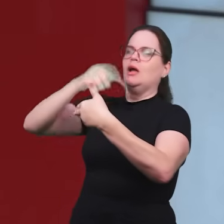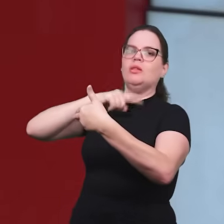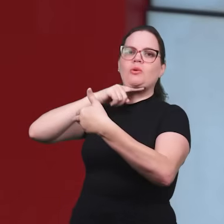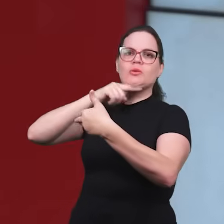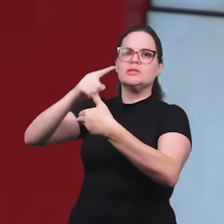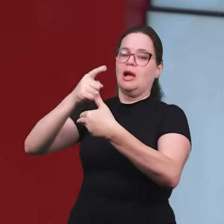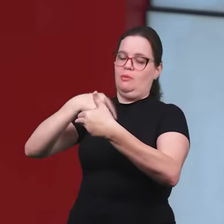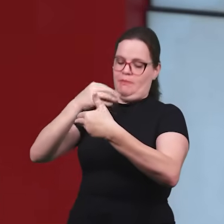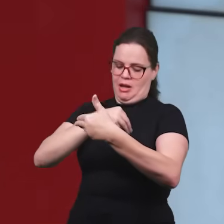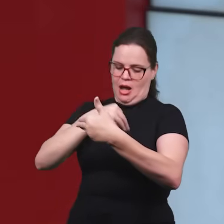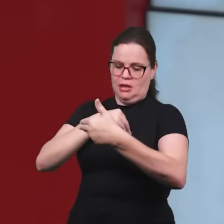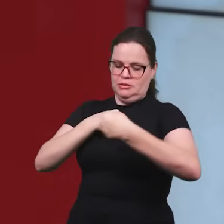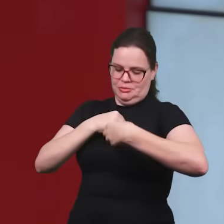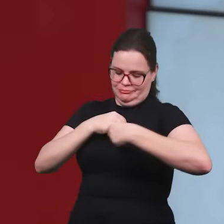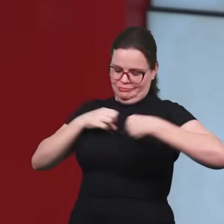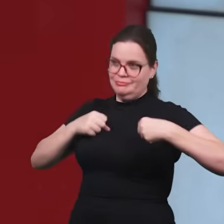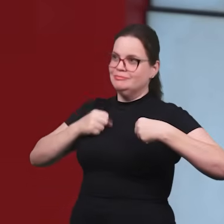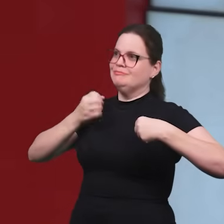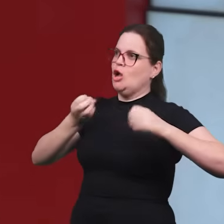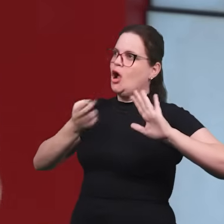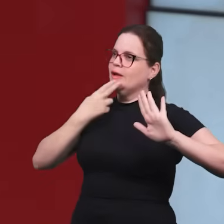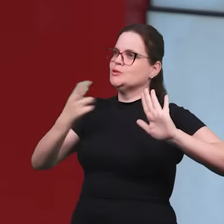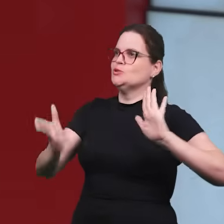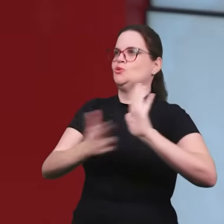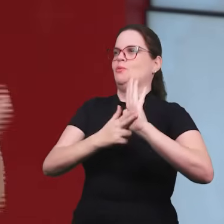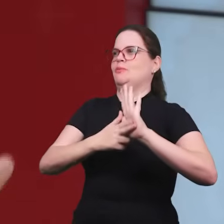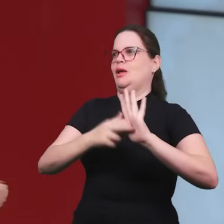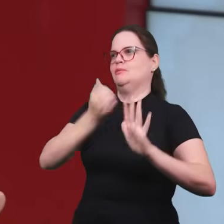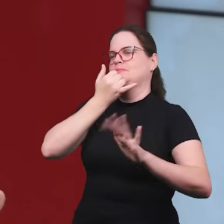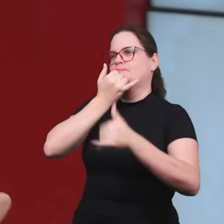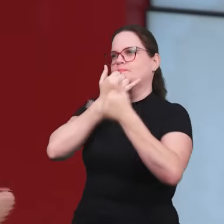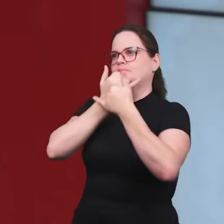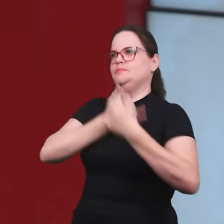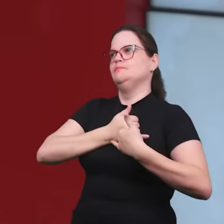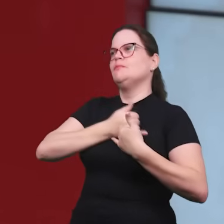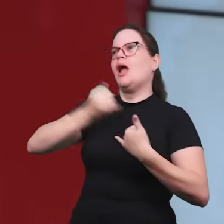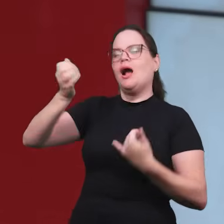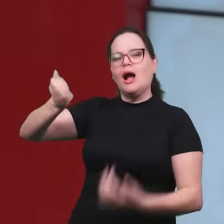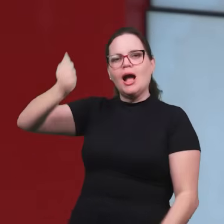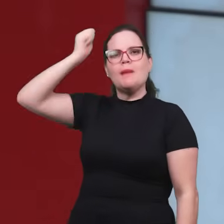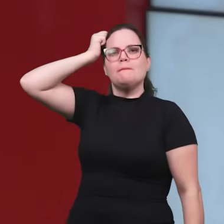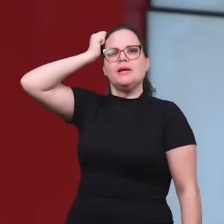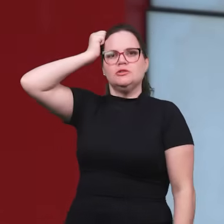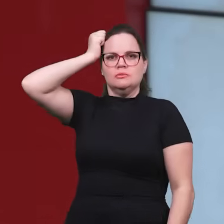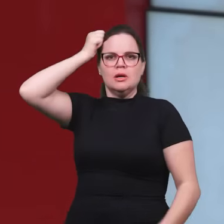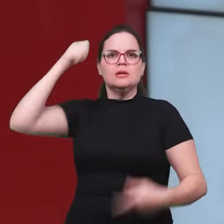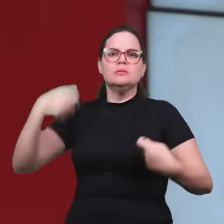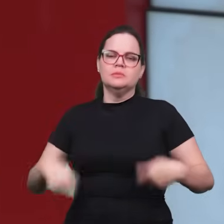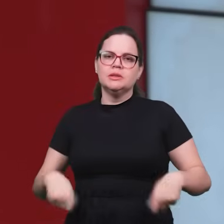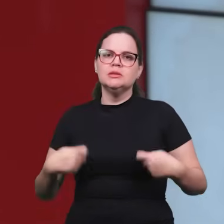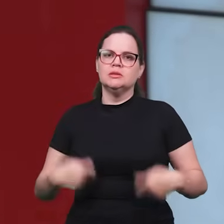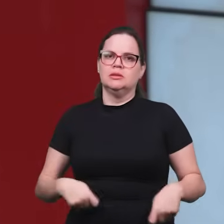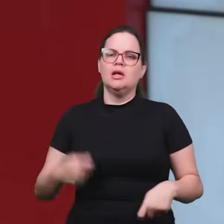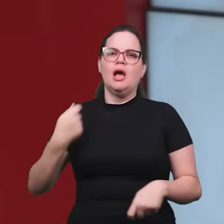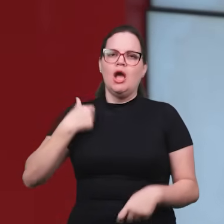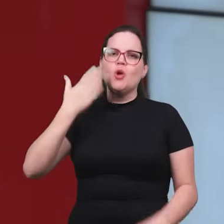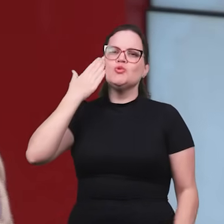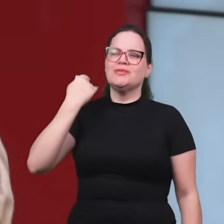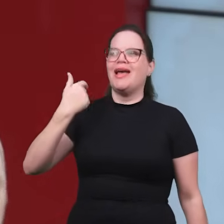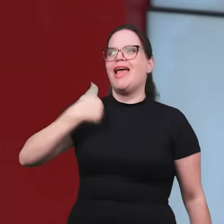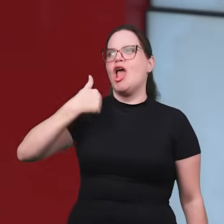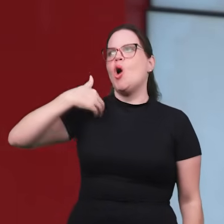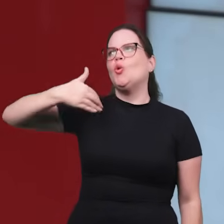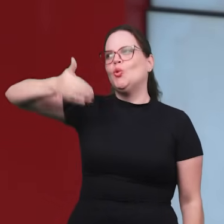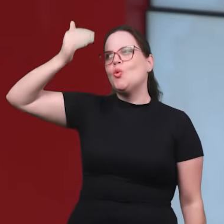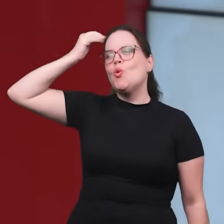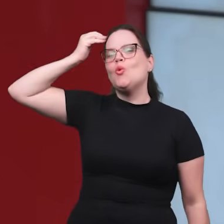reconhecer o nosso pecado, tem que haver arrependimento e confissão. Então quando nós reconhecemos a nossa culpa, quando